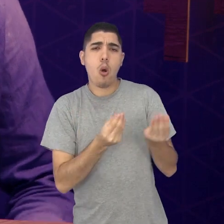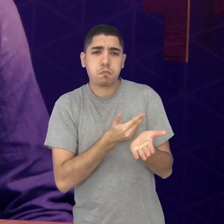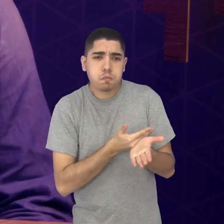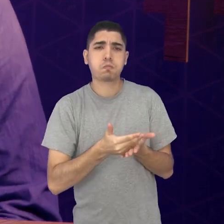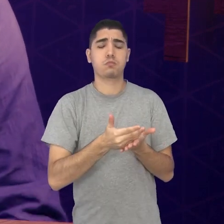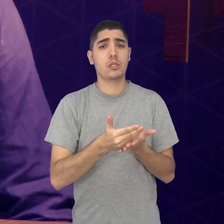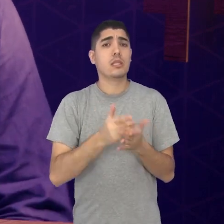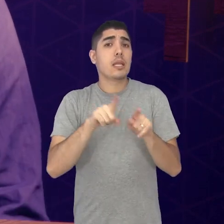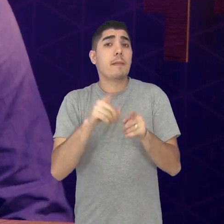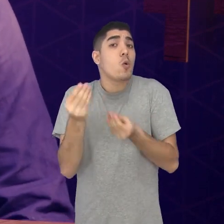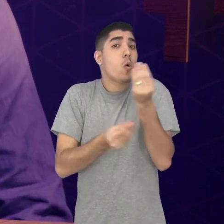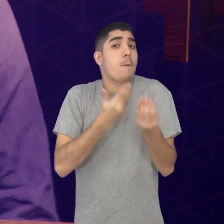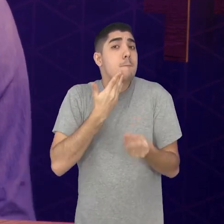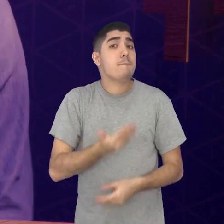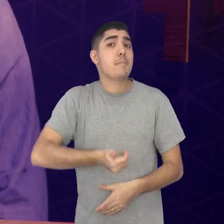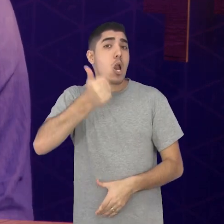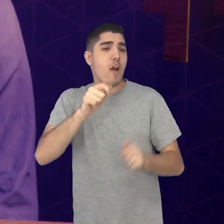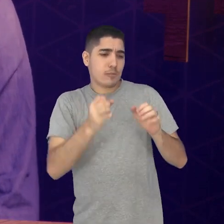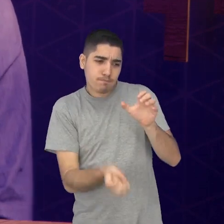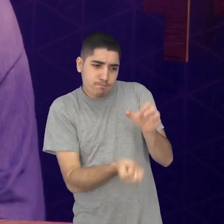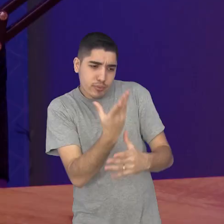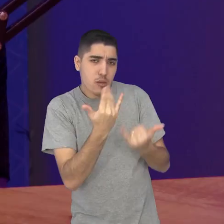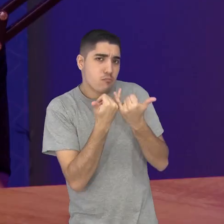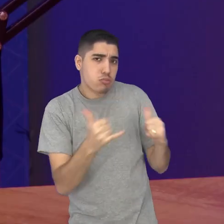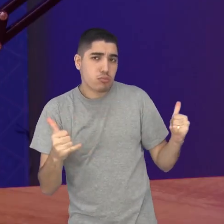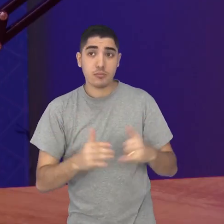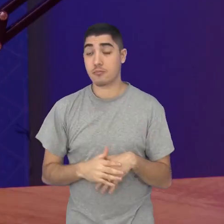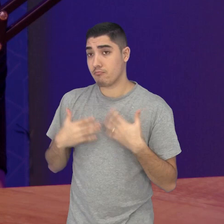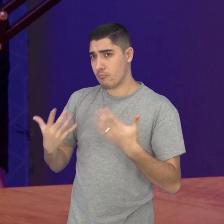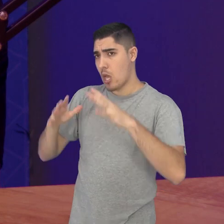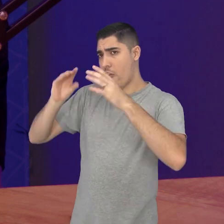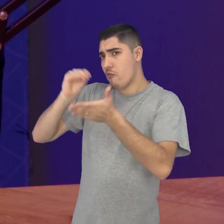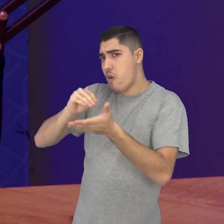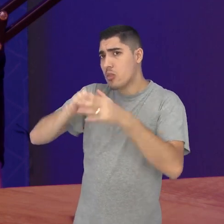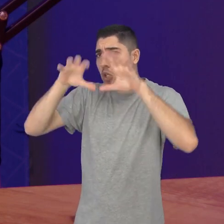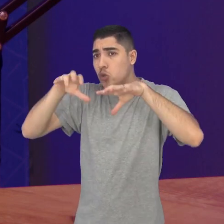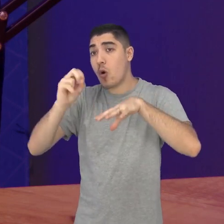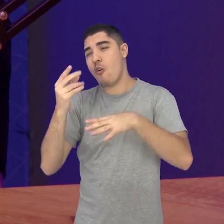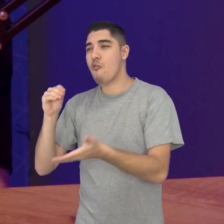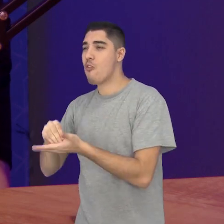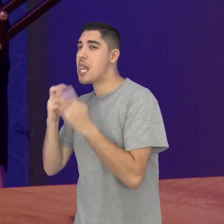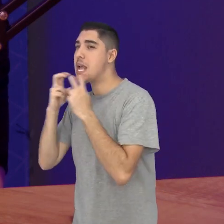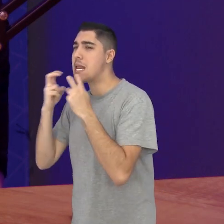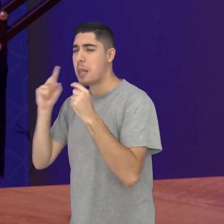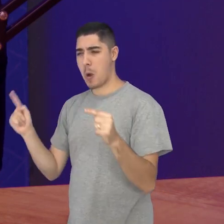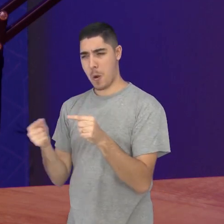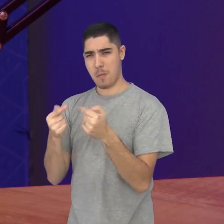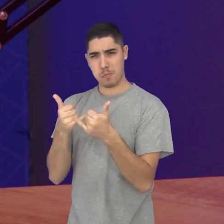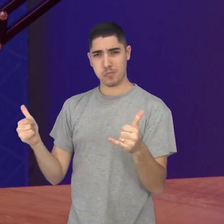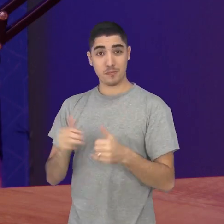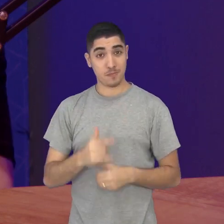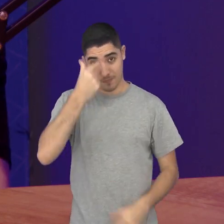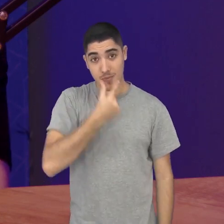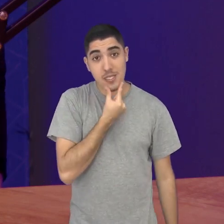Quais são as melhores maneiras de se produzir energia? E o que será que a falta de chuva ou a falta de gritos tem a ver com a